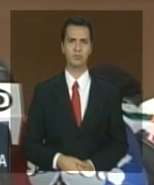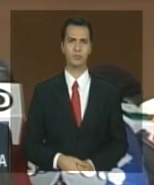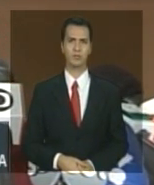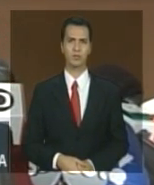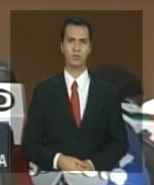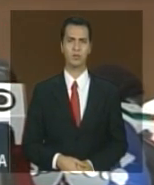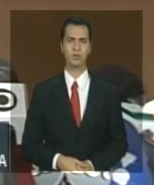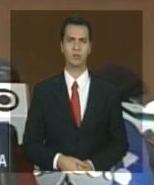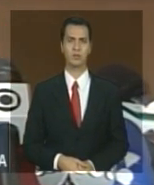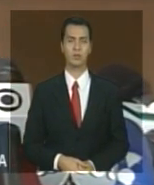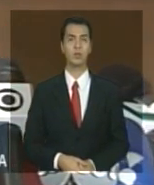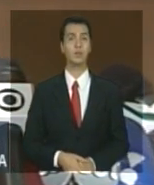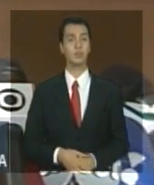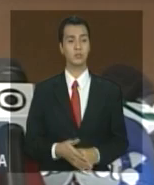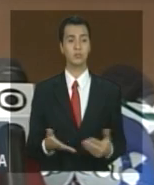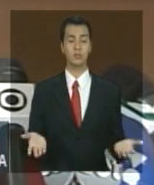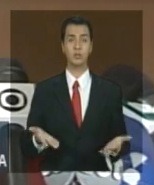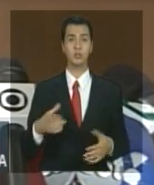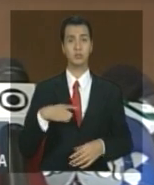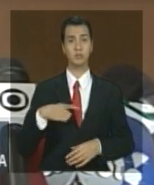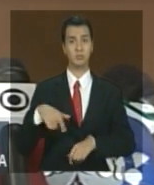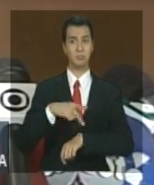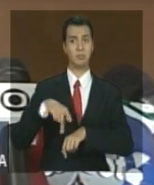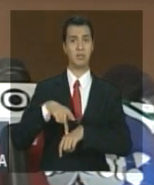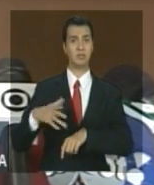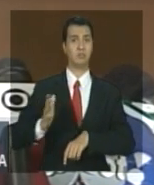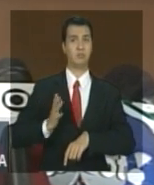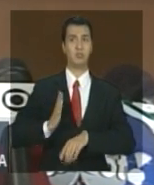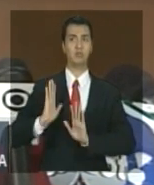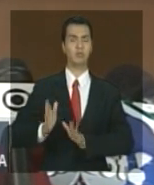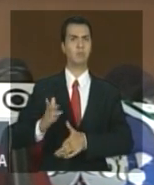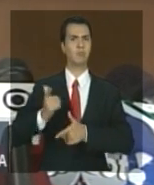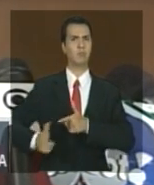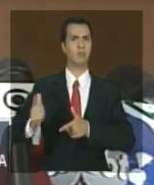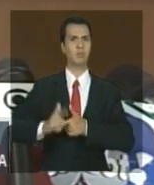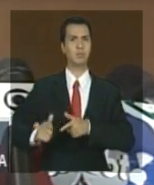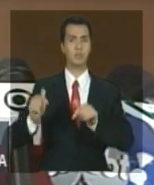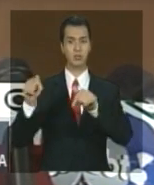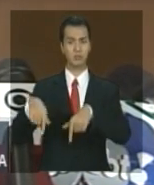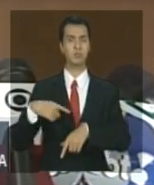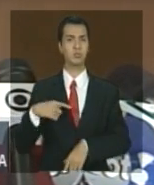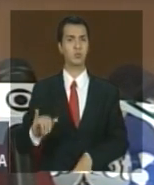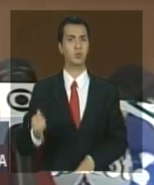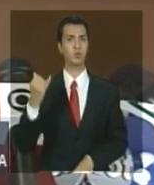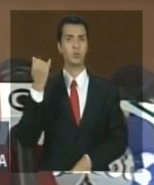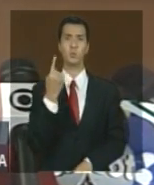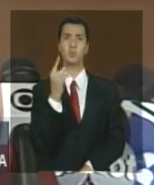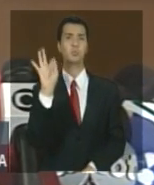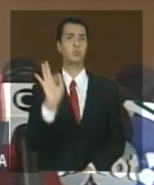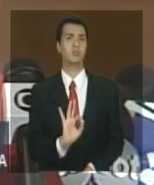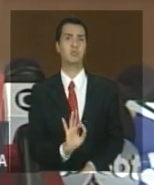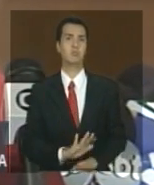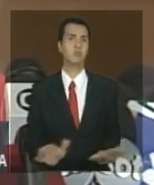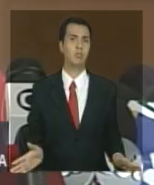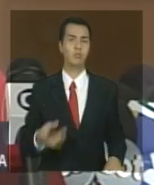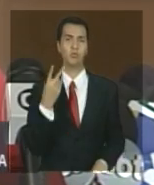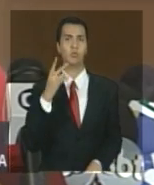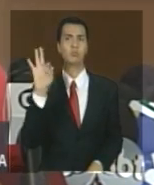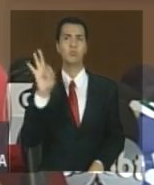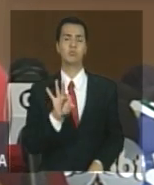de inadimplência elevado, são os países desenvolvidos, não é? E eles praticam juros de 1%,